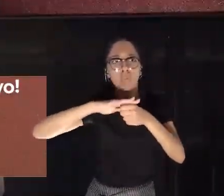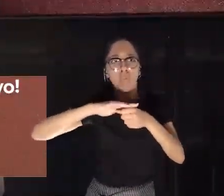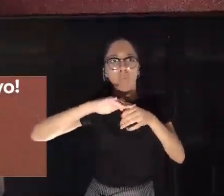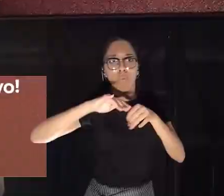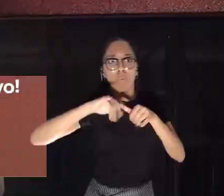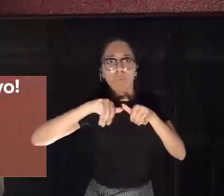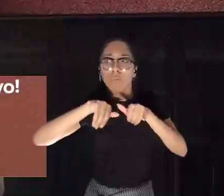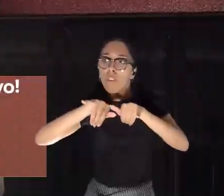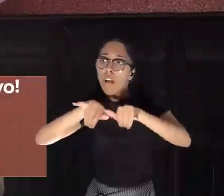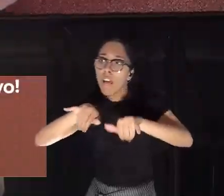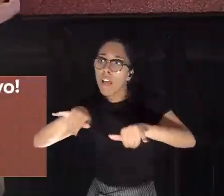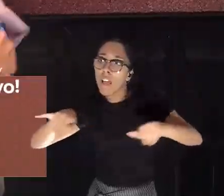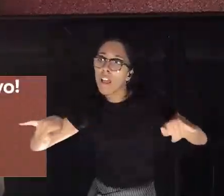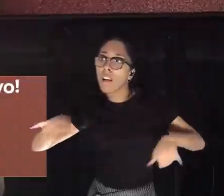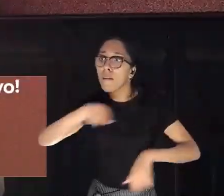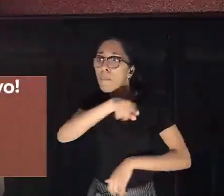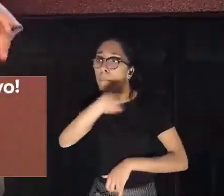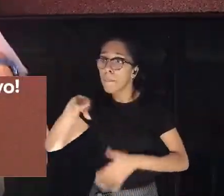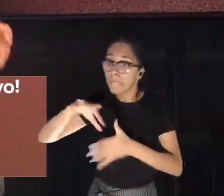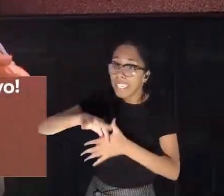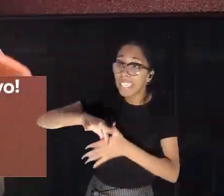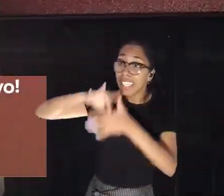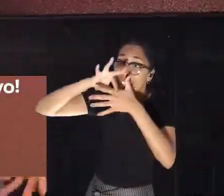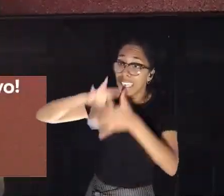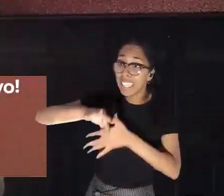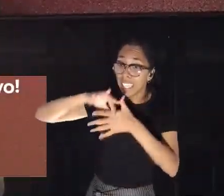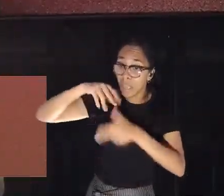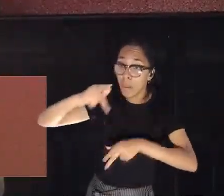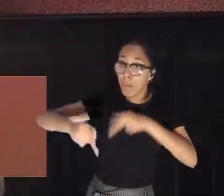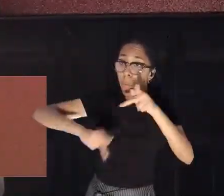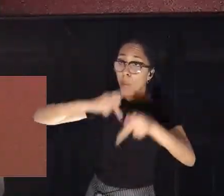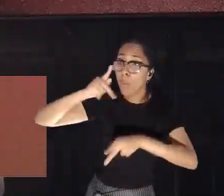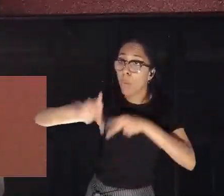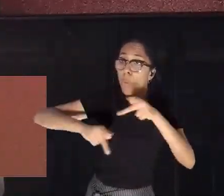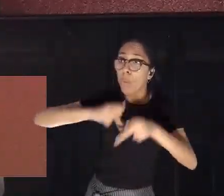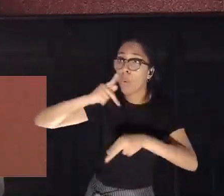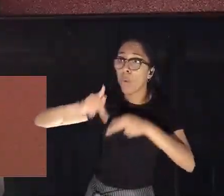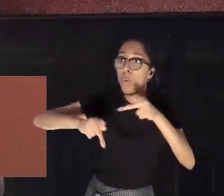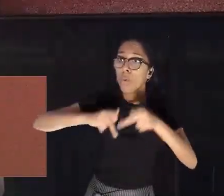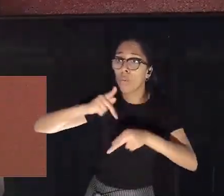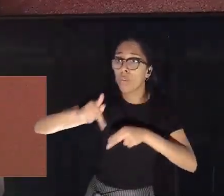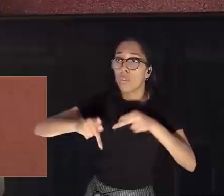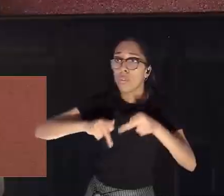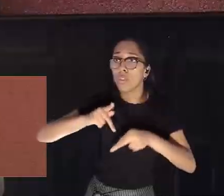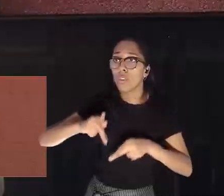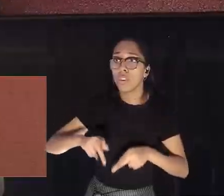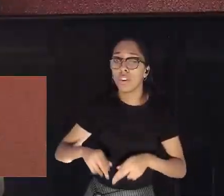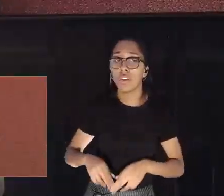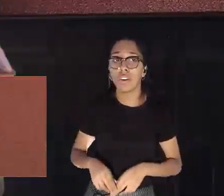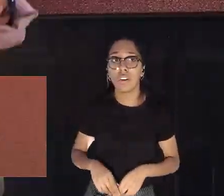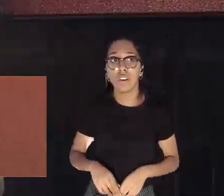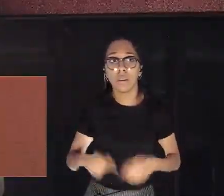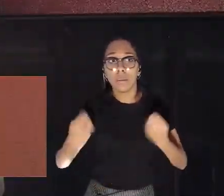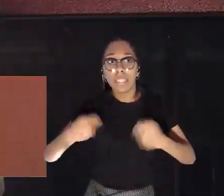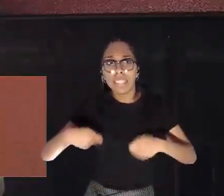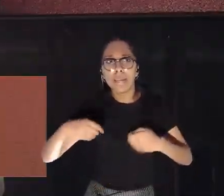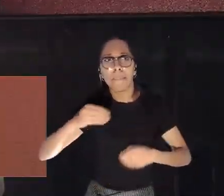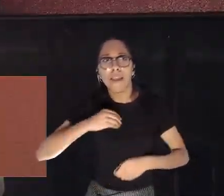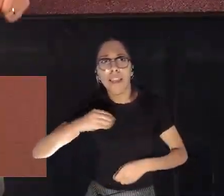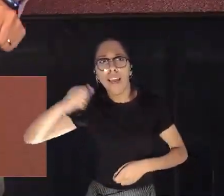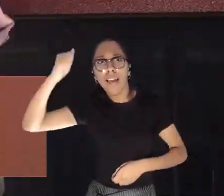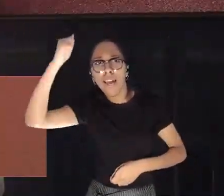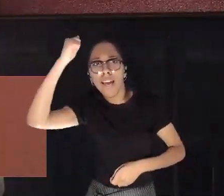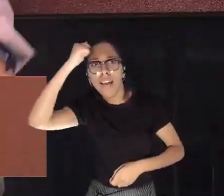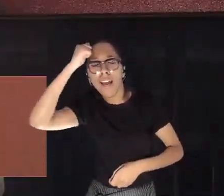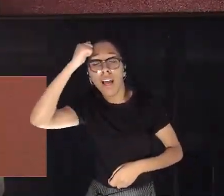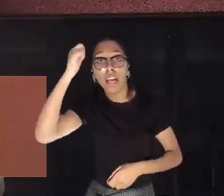disse-lhes, autoridades e líderes do povo. 4:31, Atos 4:31. Depois de orarem, tremeu o lugar onde